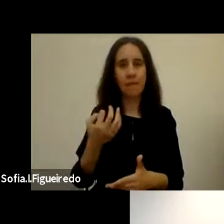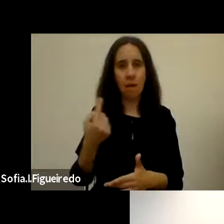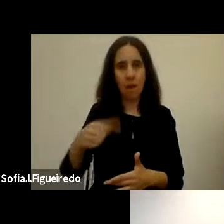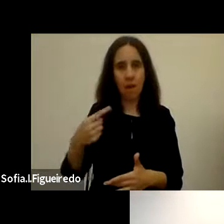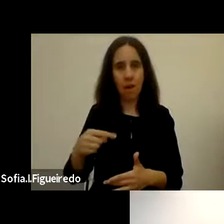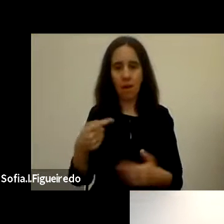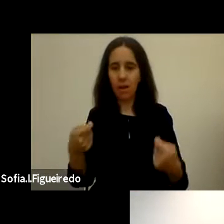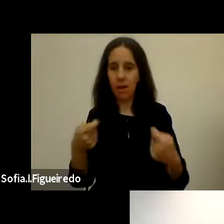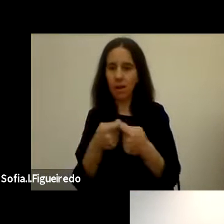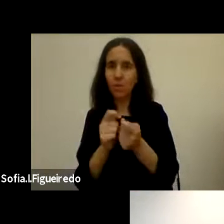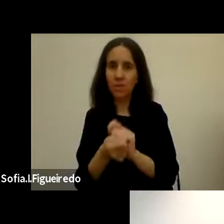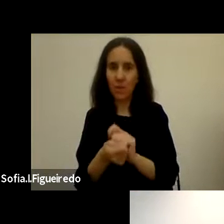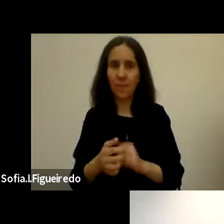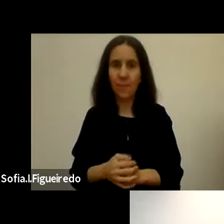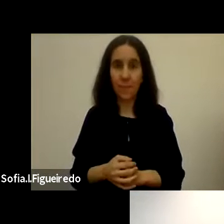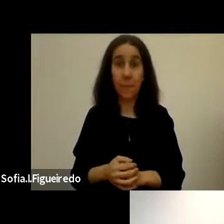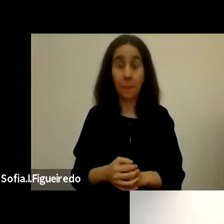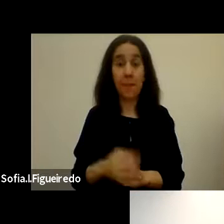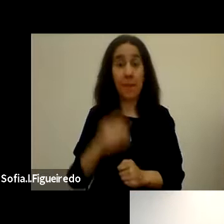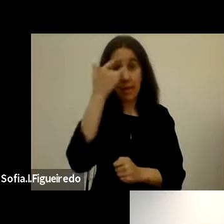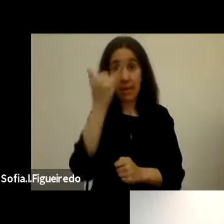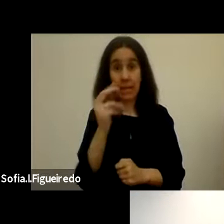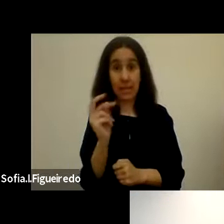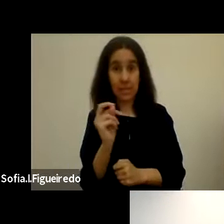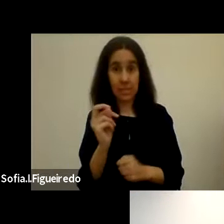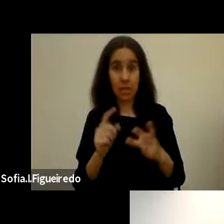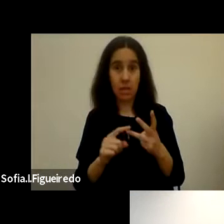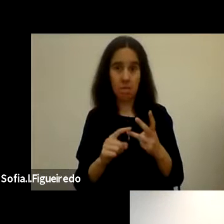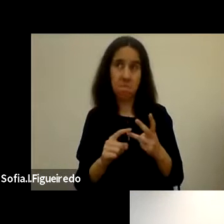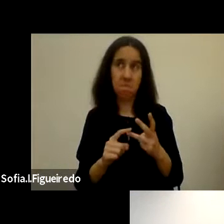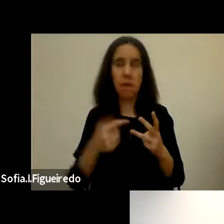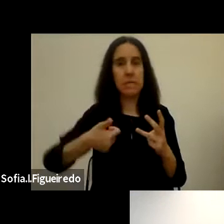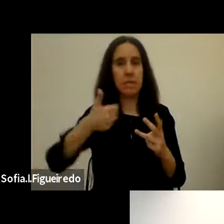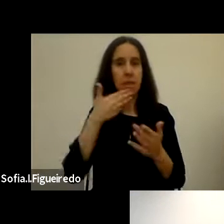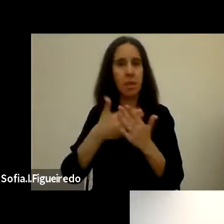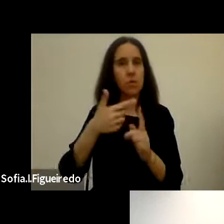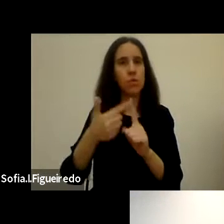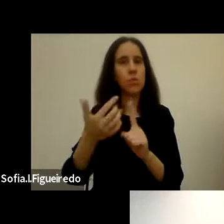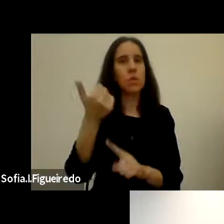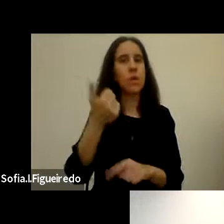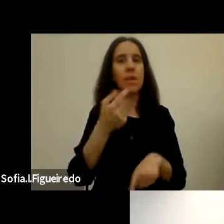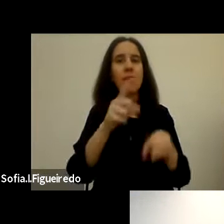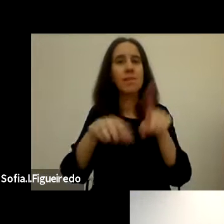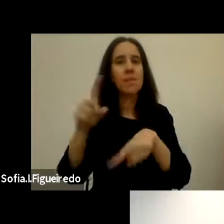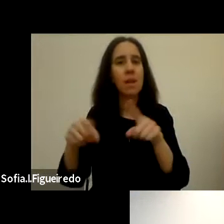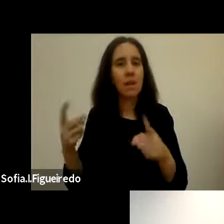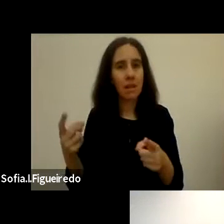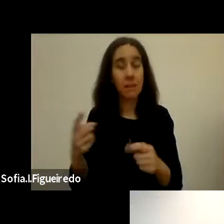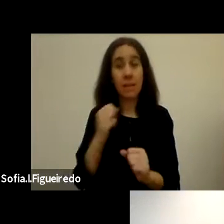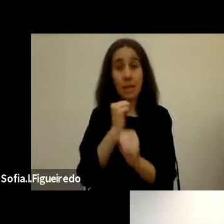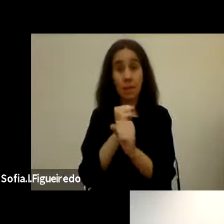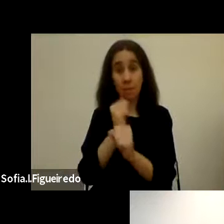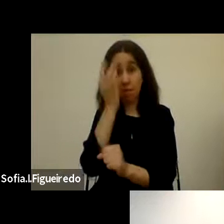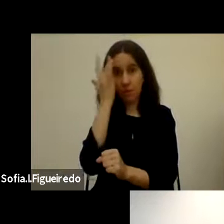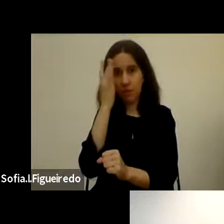esta adequação. A terceira ideia é, um terceiro fator crítico de sucesso, diversidade. É mais fácil trabalhar com